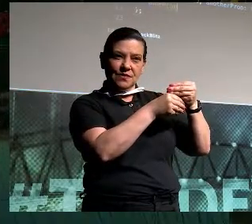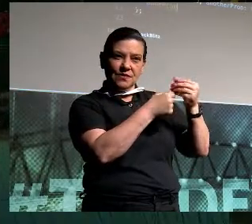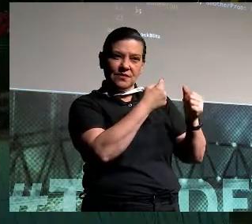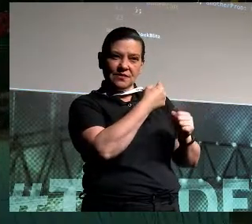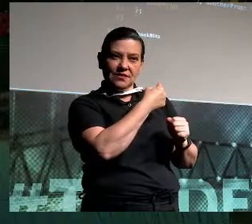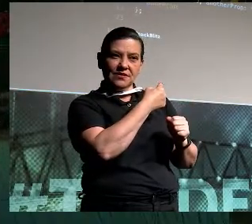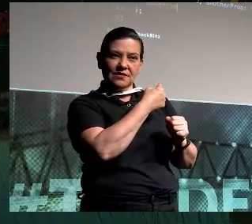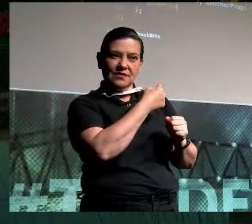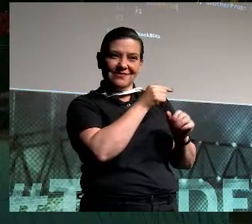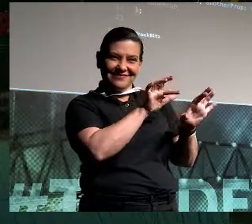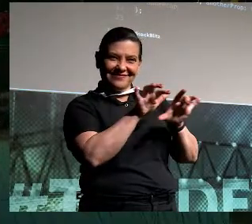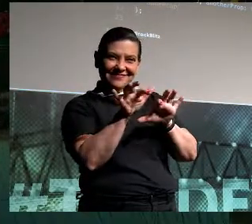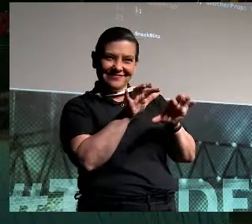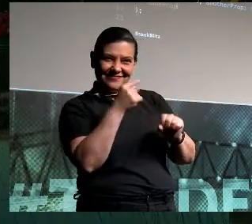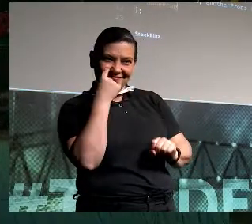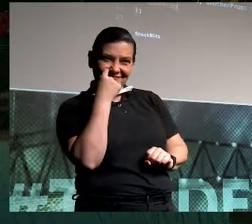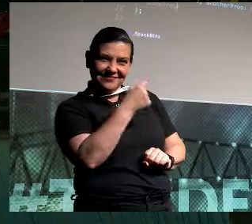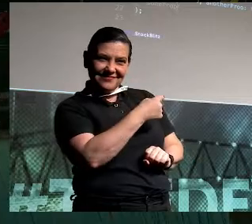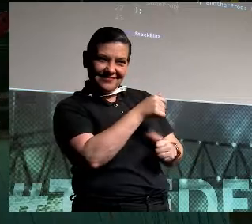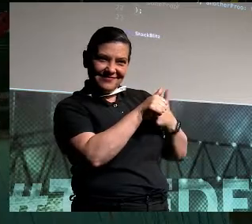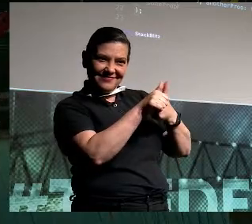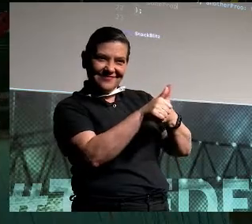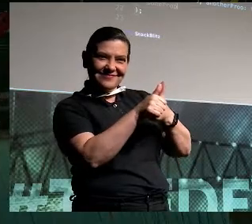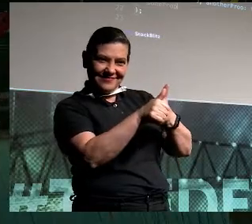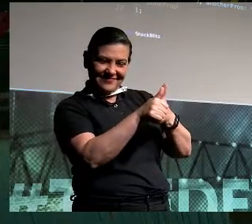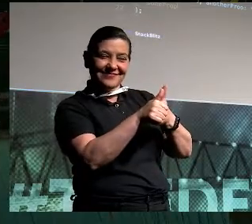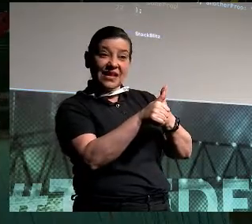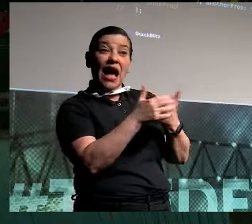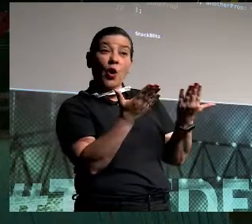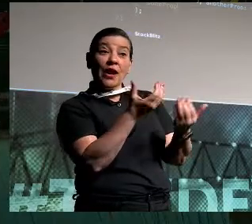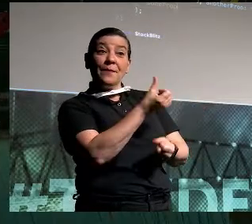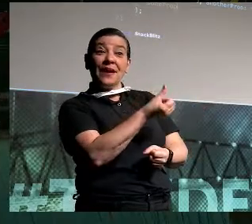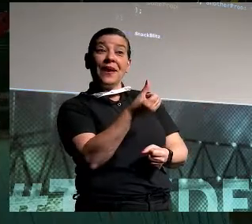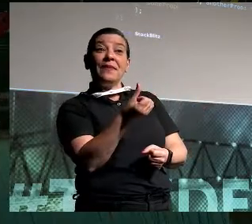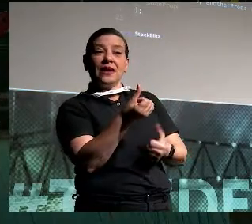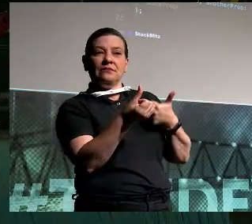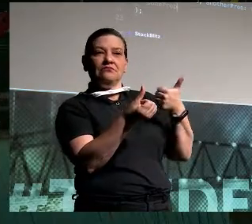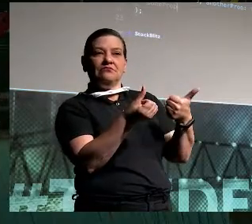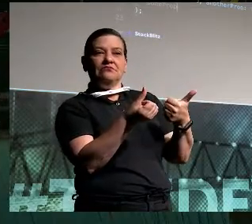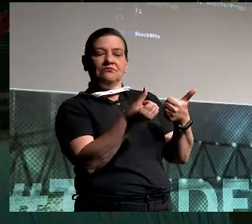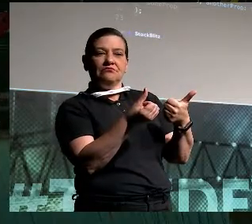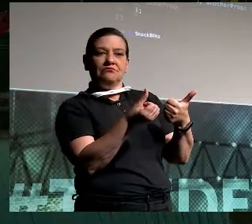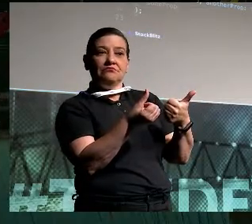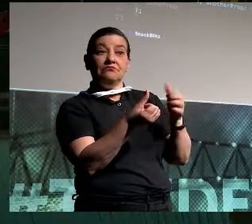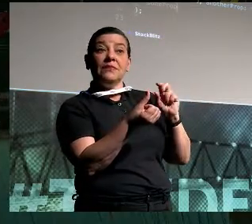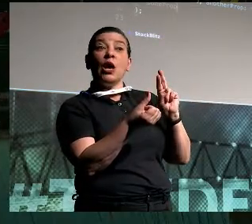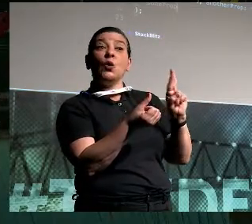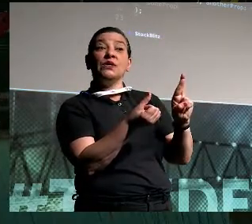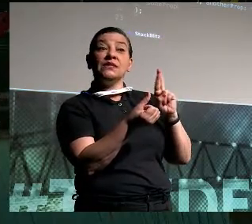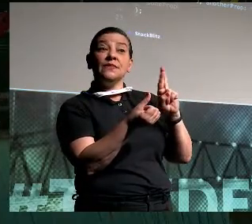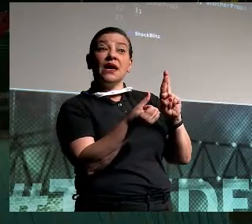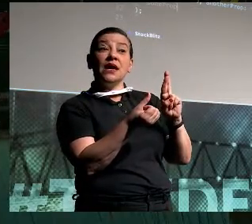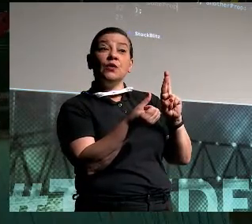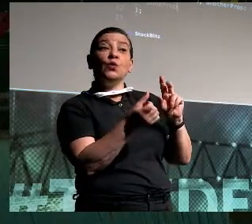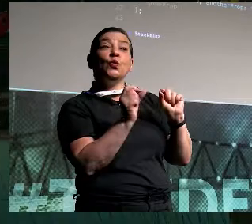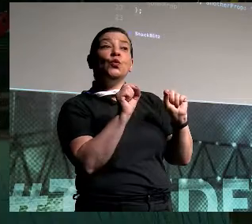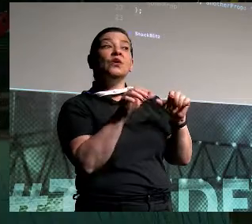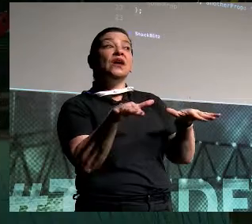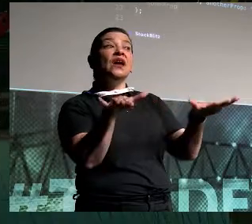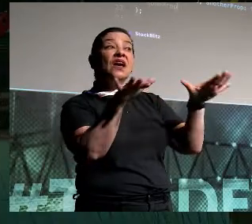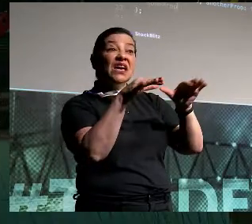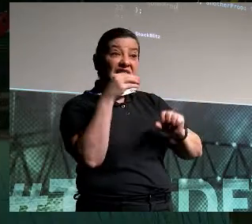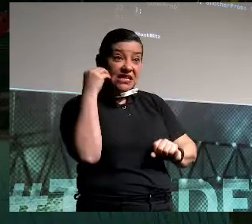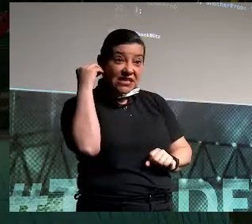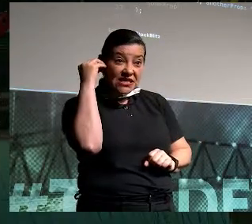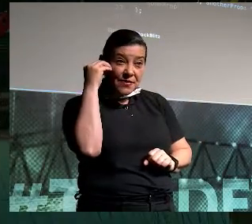prop, agora eu tenho o número 666. Maravilha, né? Eu espero que quem aqui não tinha tanta experiência